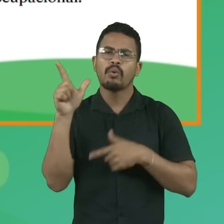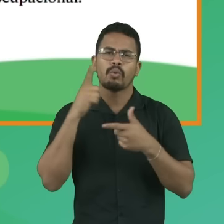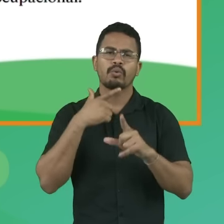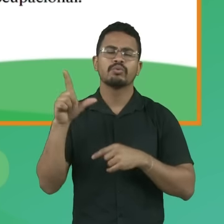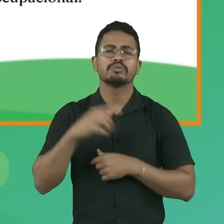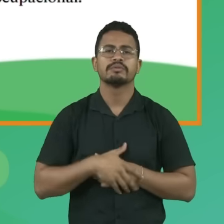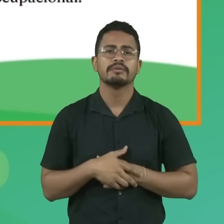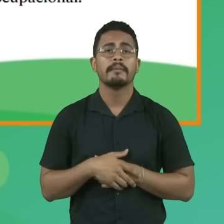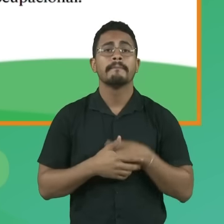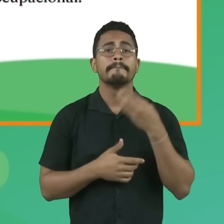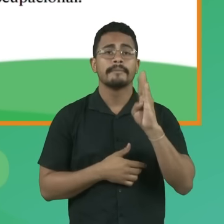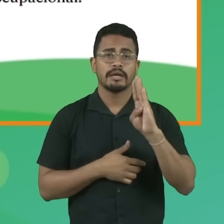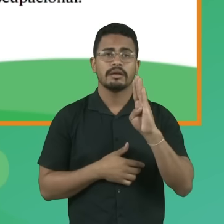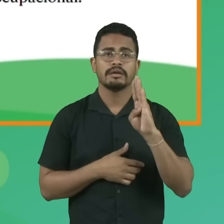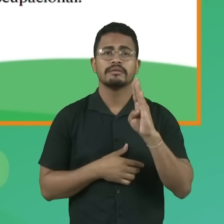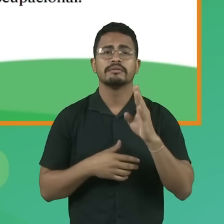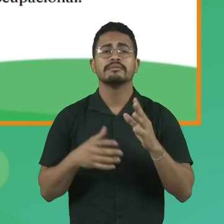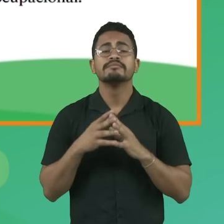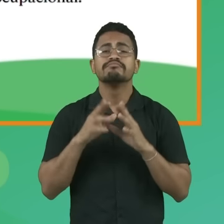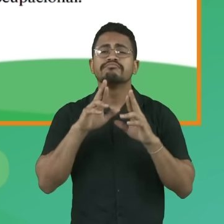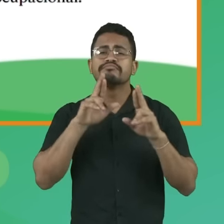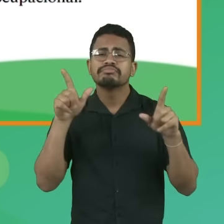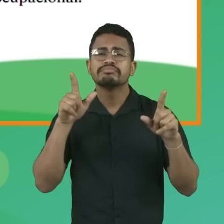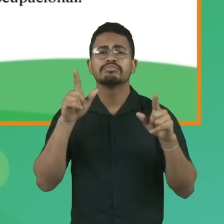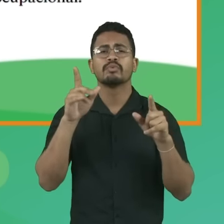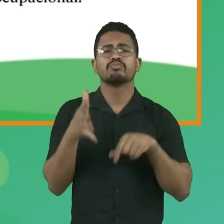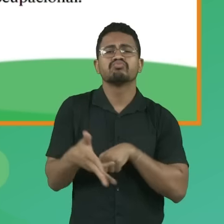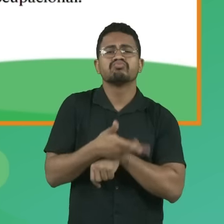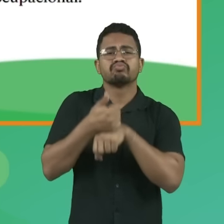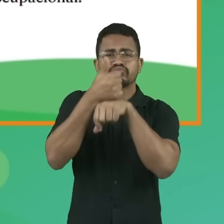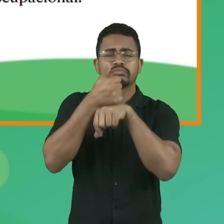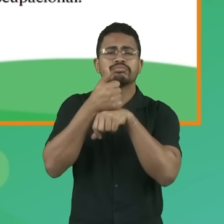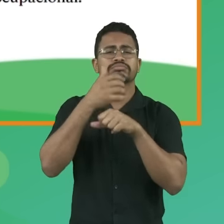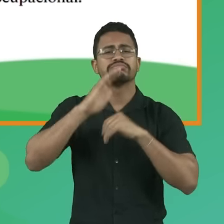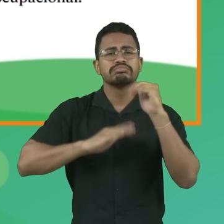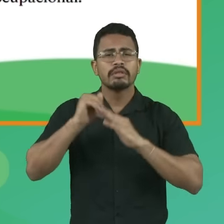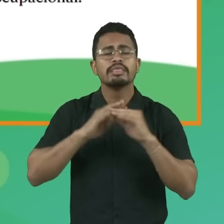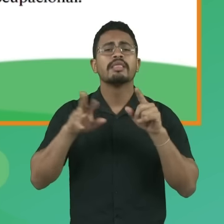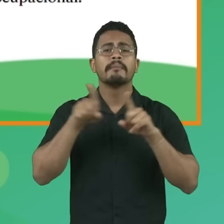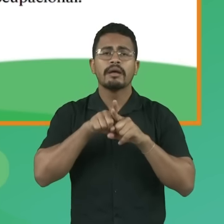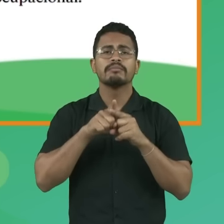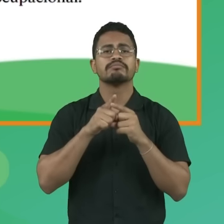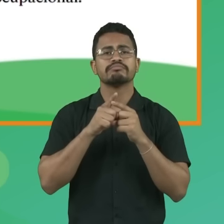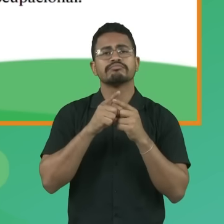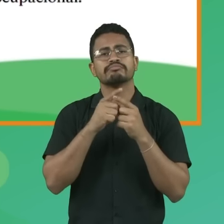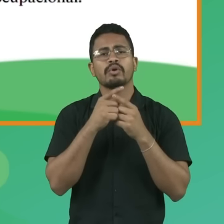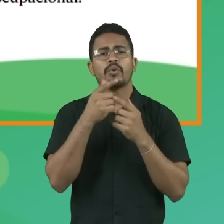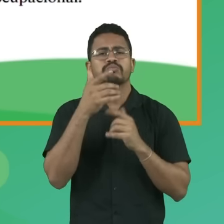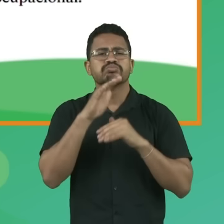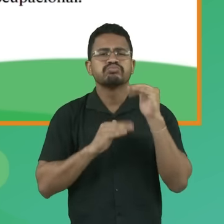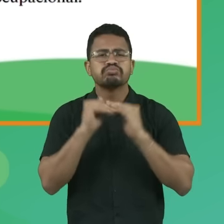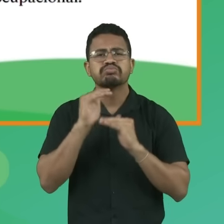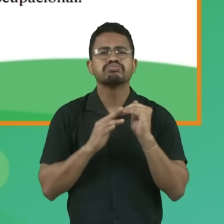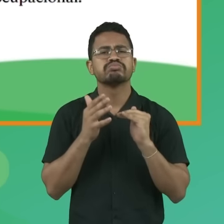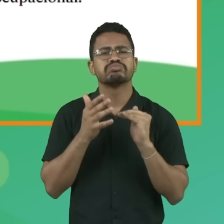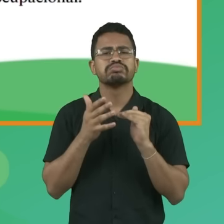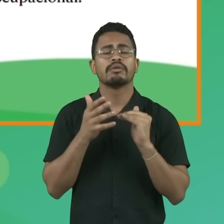Letra B. Exigências de aperfeiçoamento profissional e de habilidades na competência diretiva.